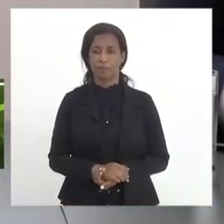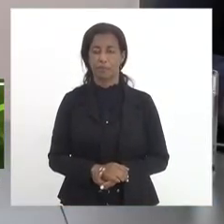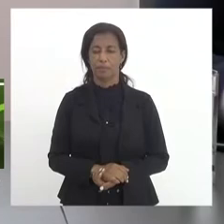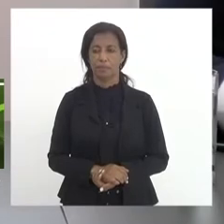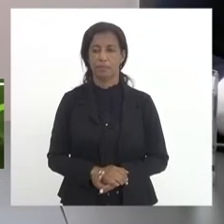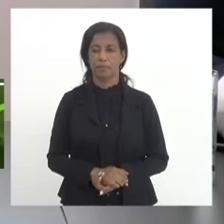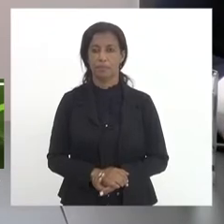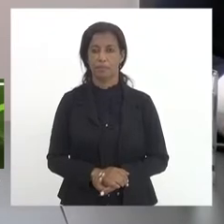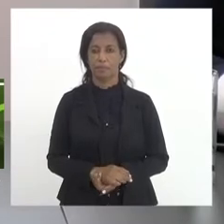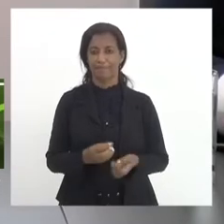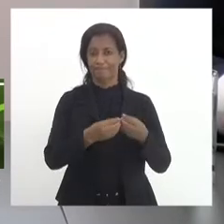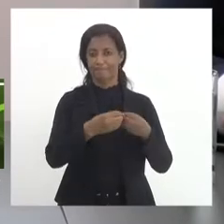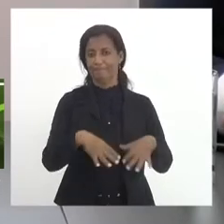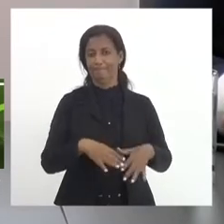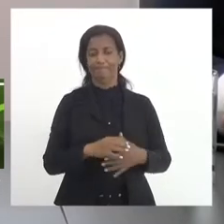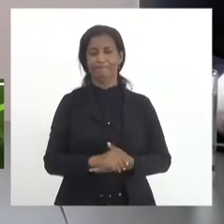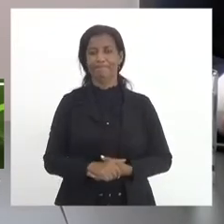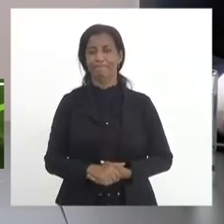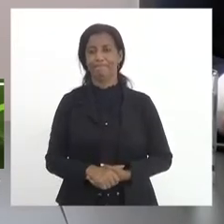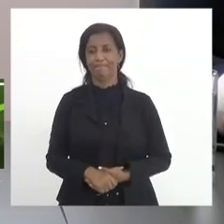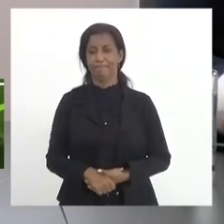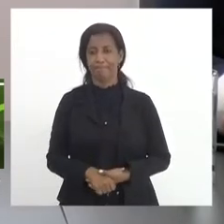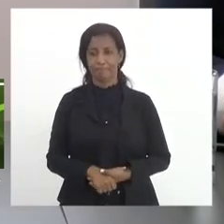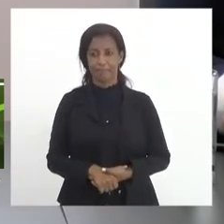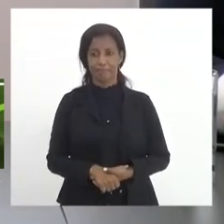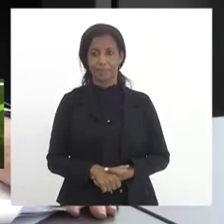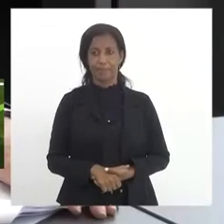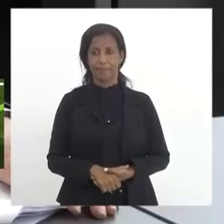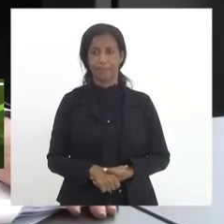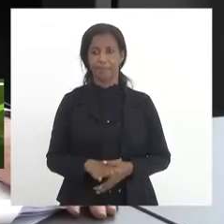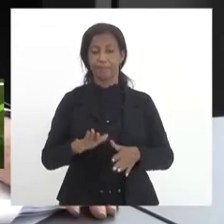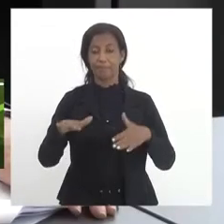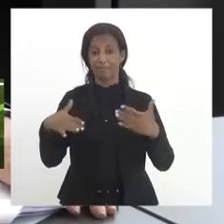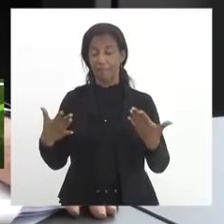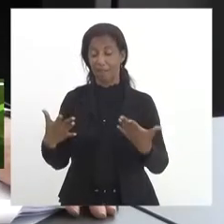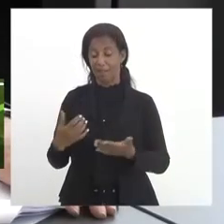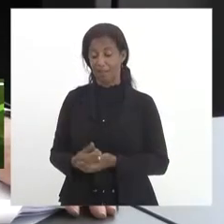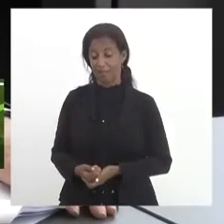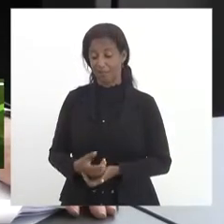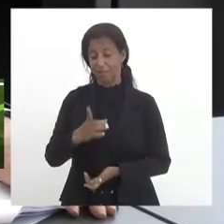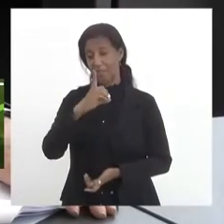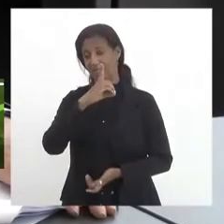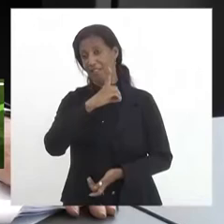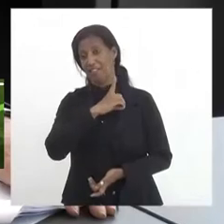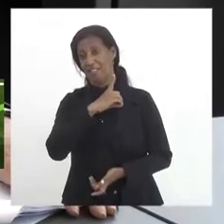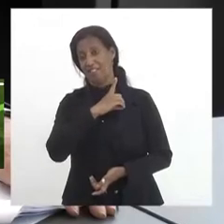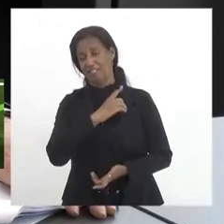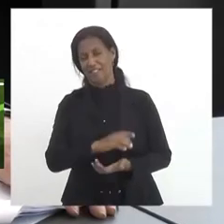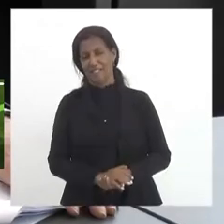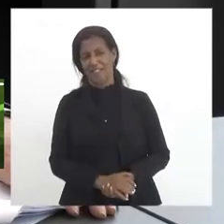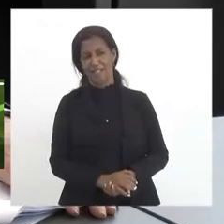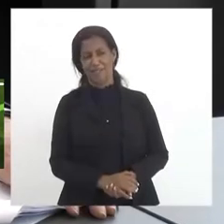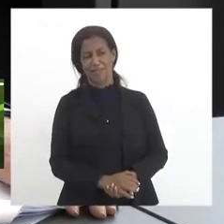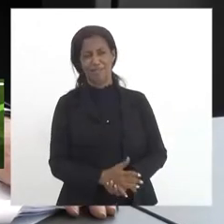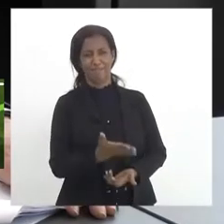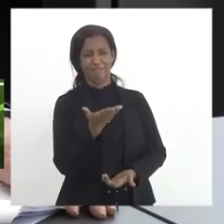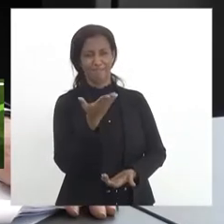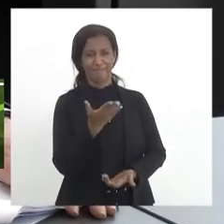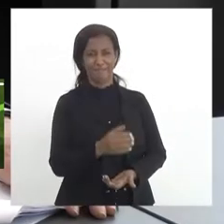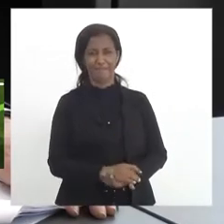tá certo. Tá prejudicado. Mas perante o delegado, Vossa Excelência, deputado Carlos Mink, ficou ofuscado.